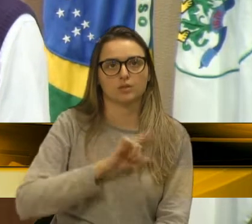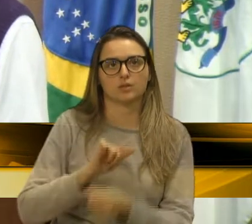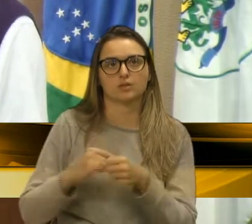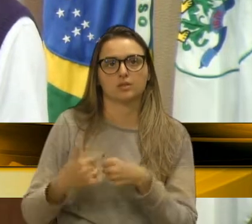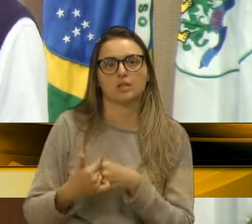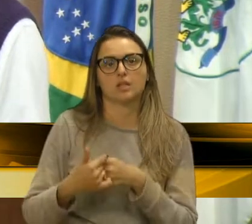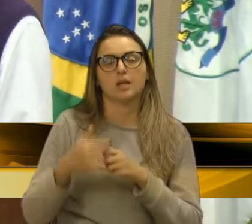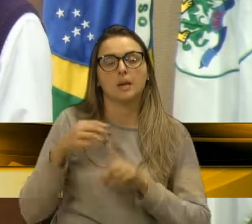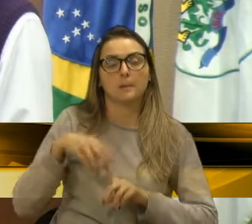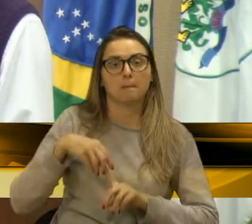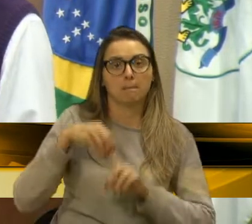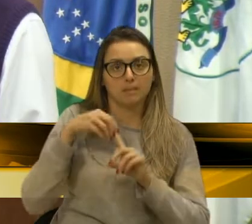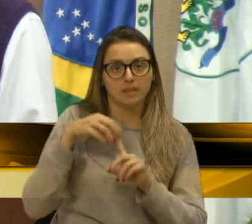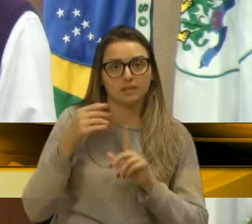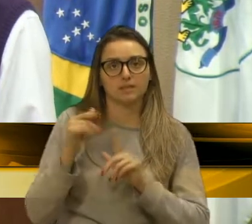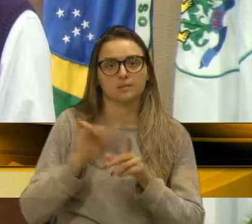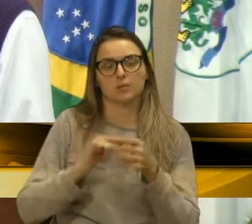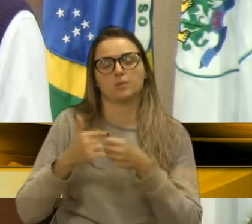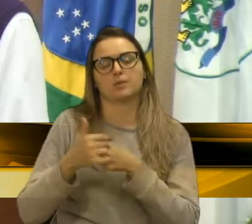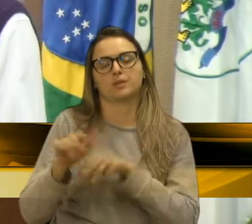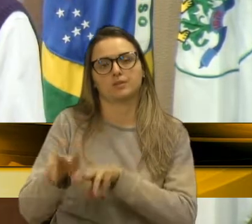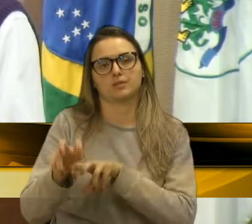as comunidades do interior.